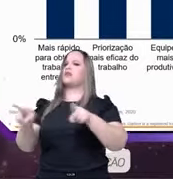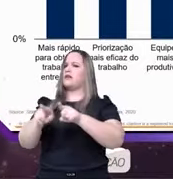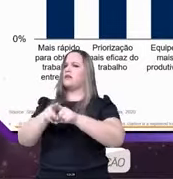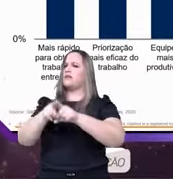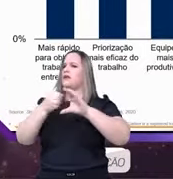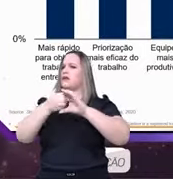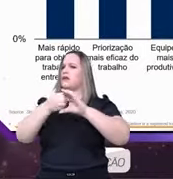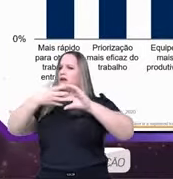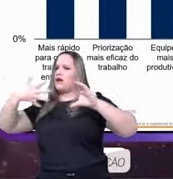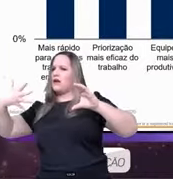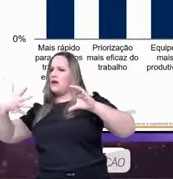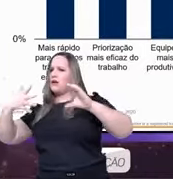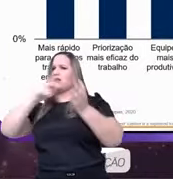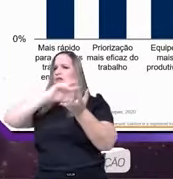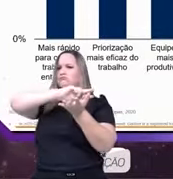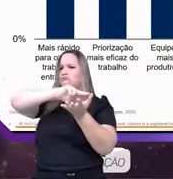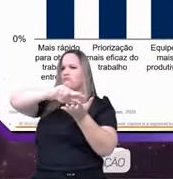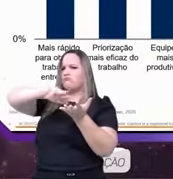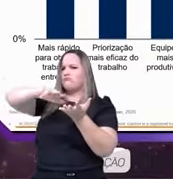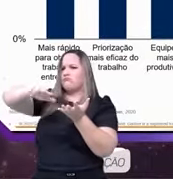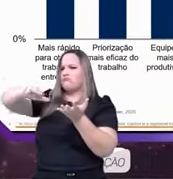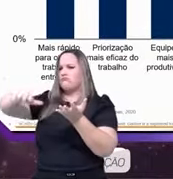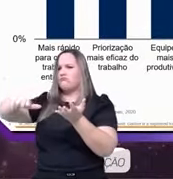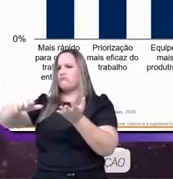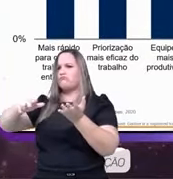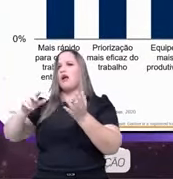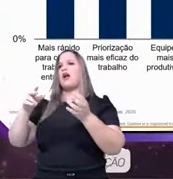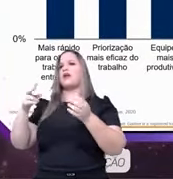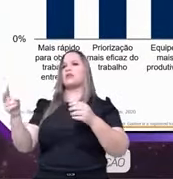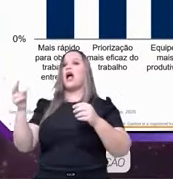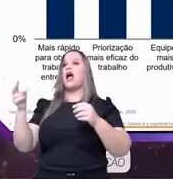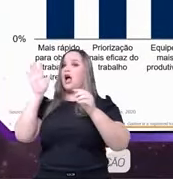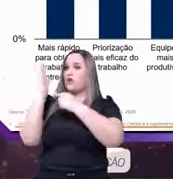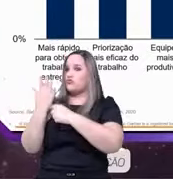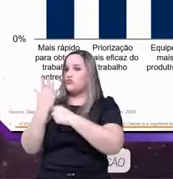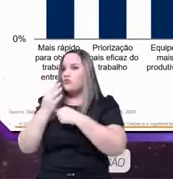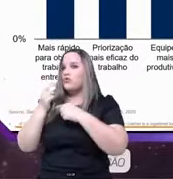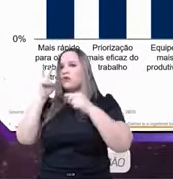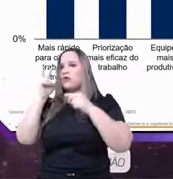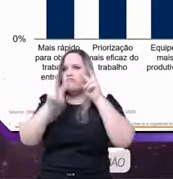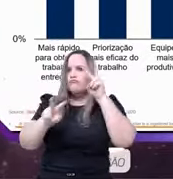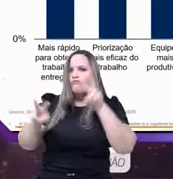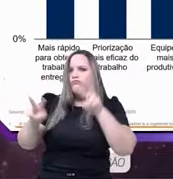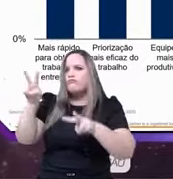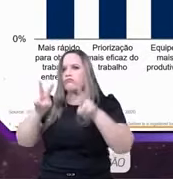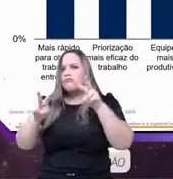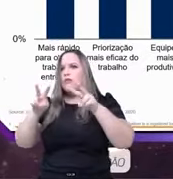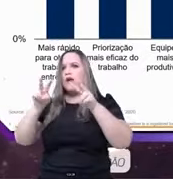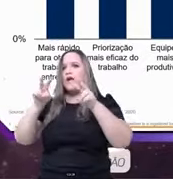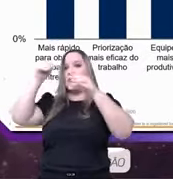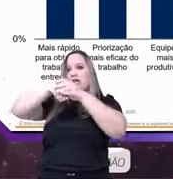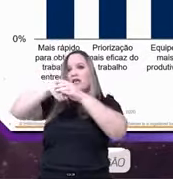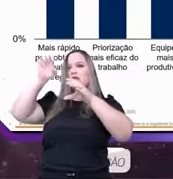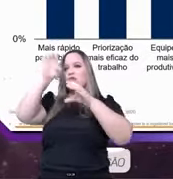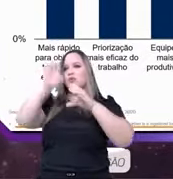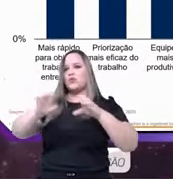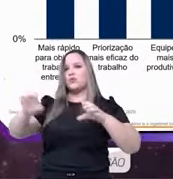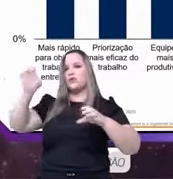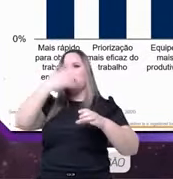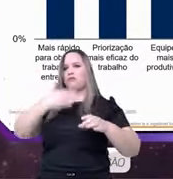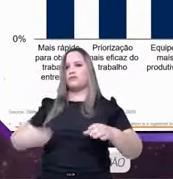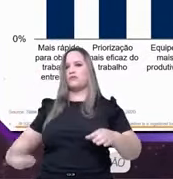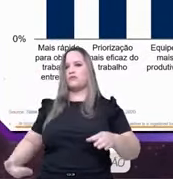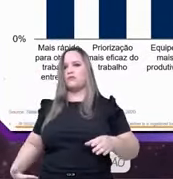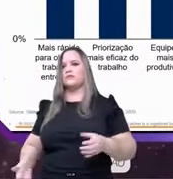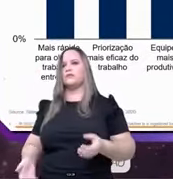produtivas, maior visibilidade do status dos projetos, do andamento, a melhora da moral da equipe. As